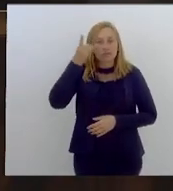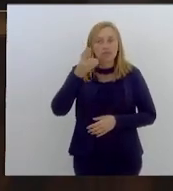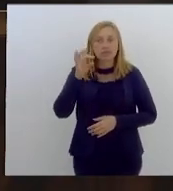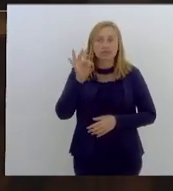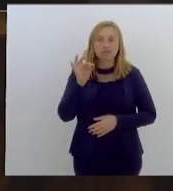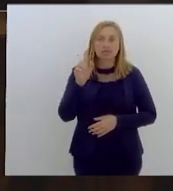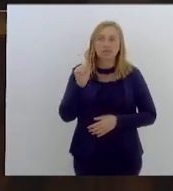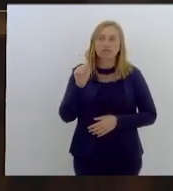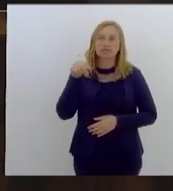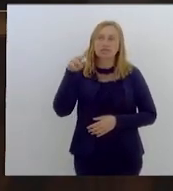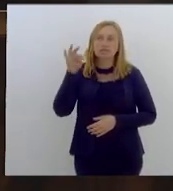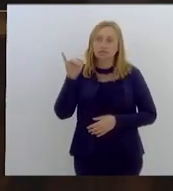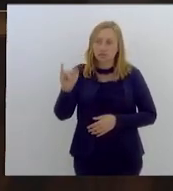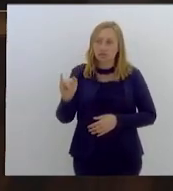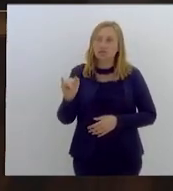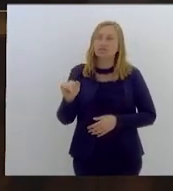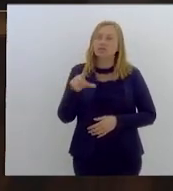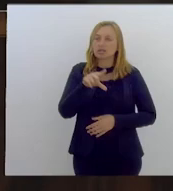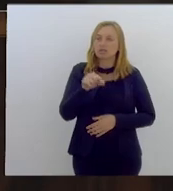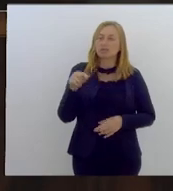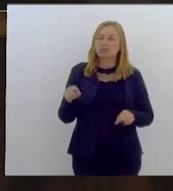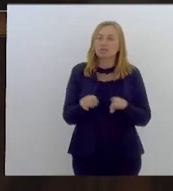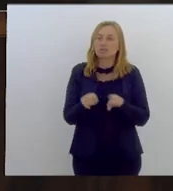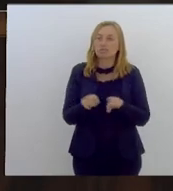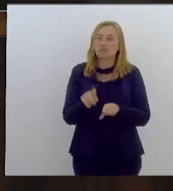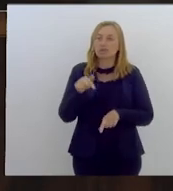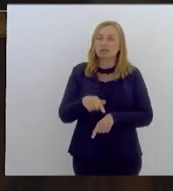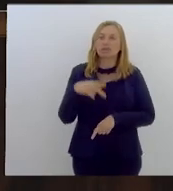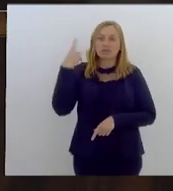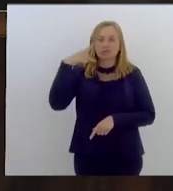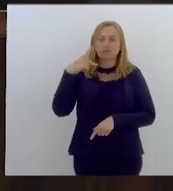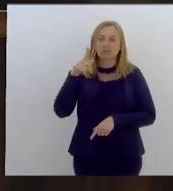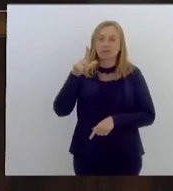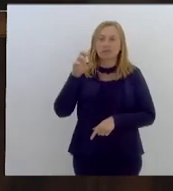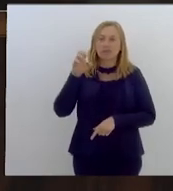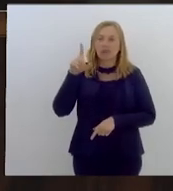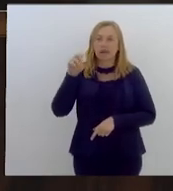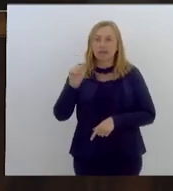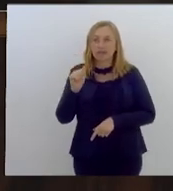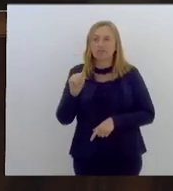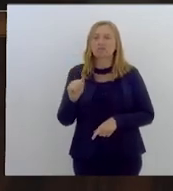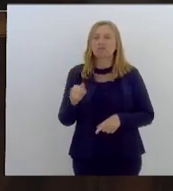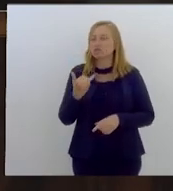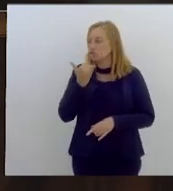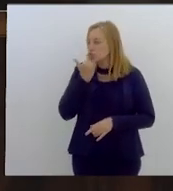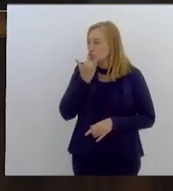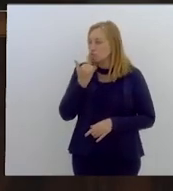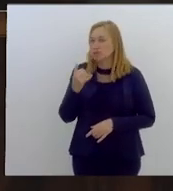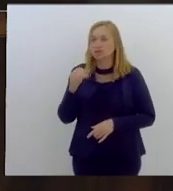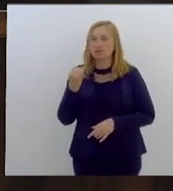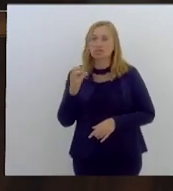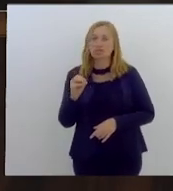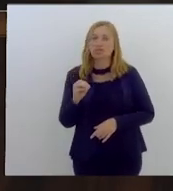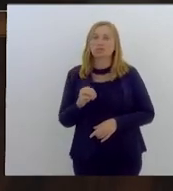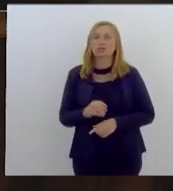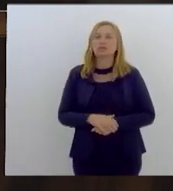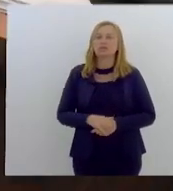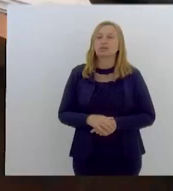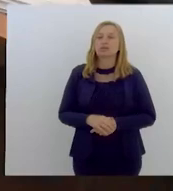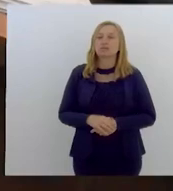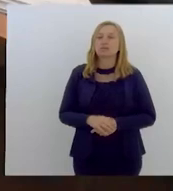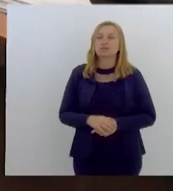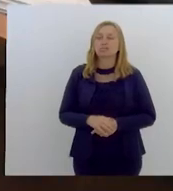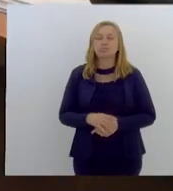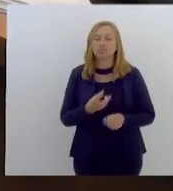é eleito também aqui, seja bem-vindo. E o vereador Lela, de Volta Redonda. Desculpa, Serginho. Presidente, pelo